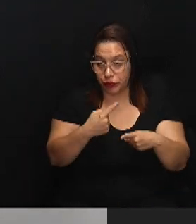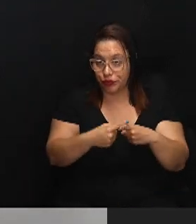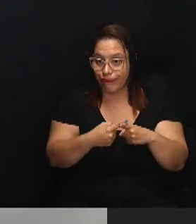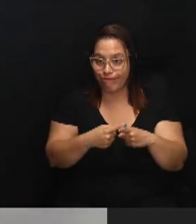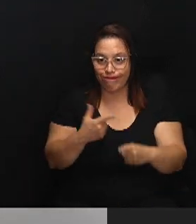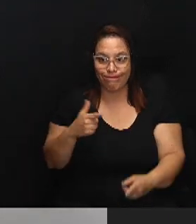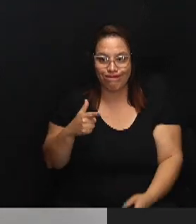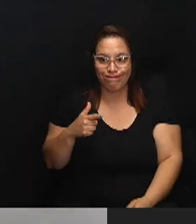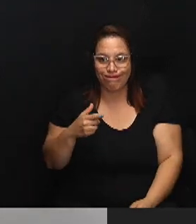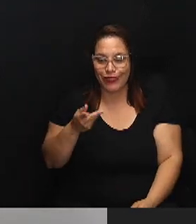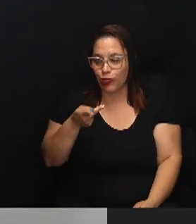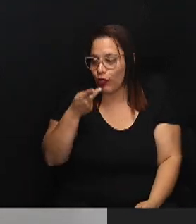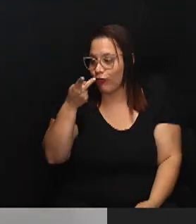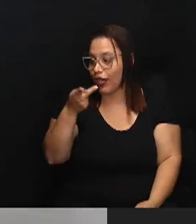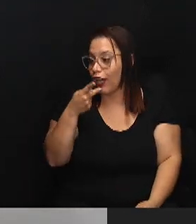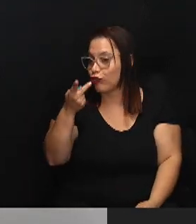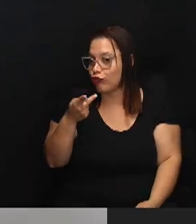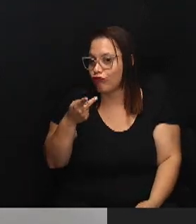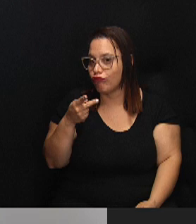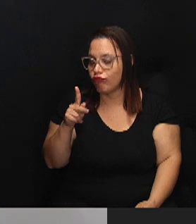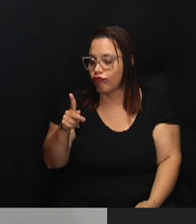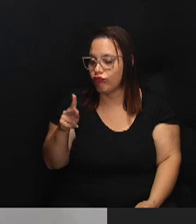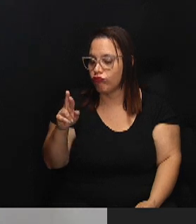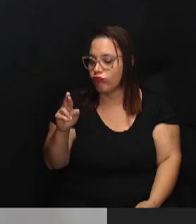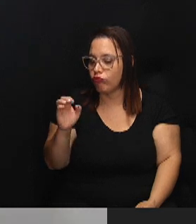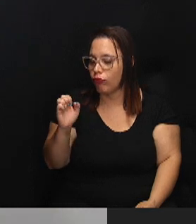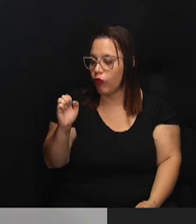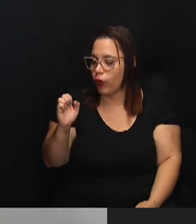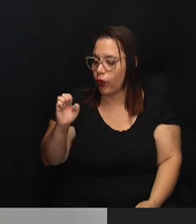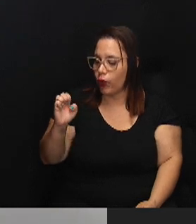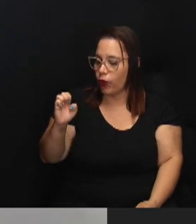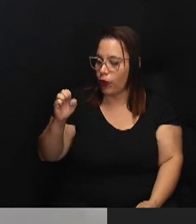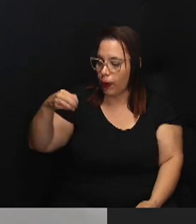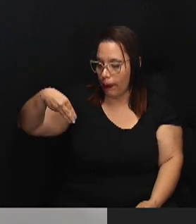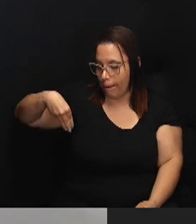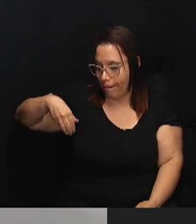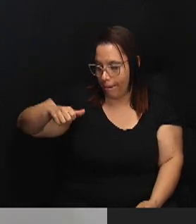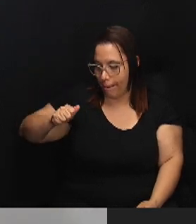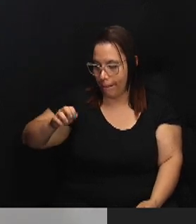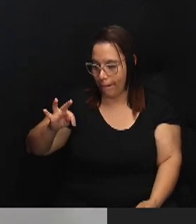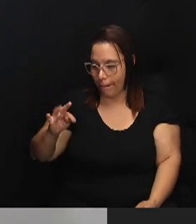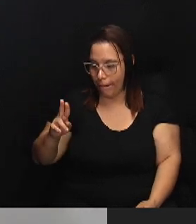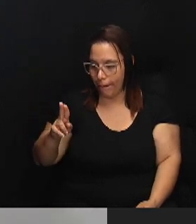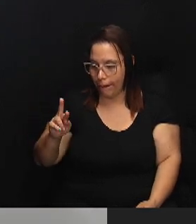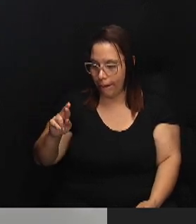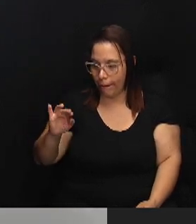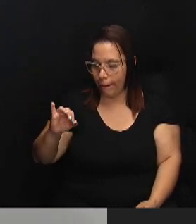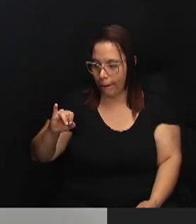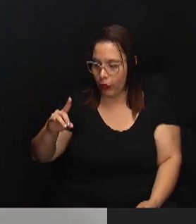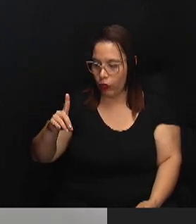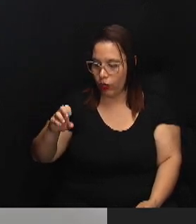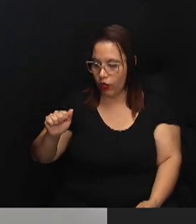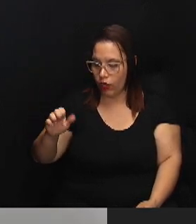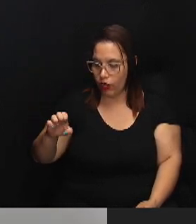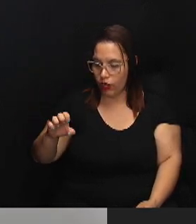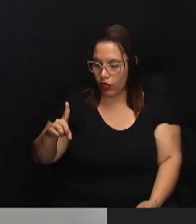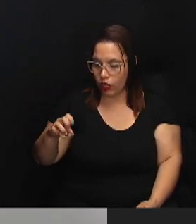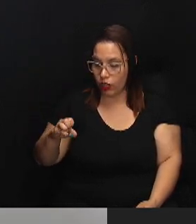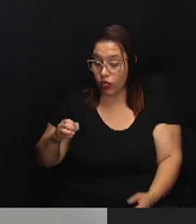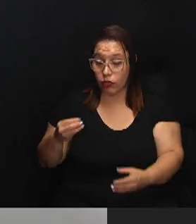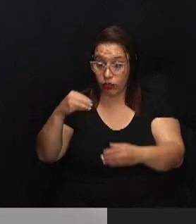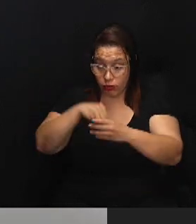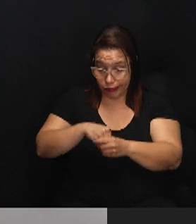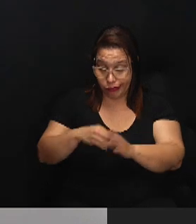não é dito, né? A prematuridade, a gente ainda precisa falar muito. Sobre a saúde mental, dentro